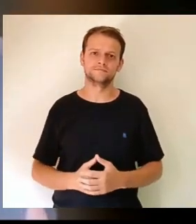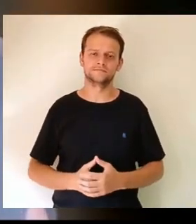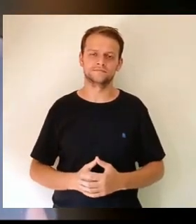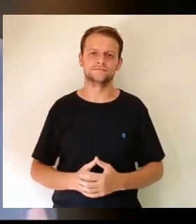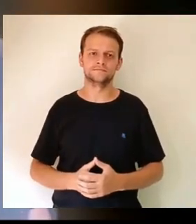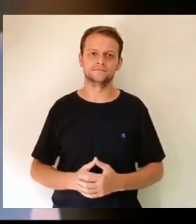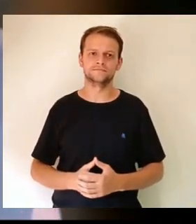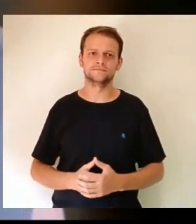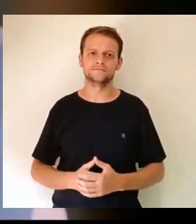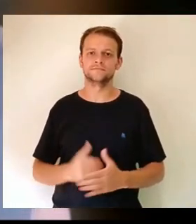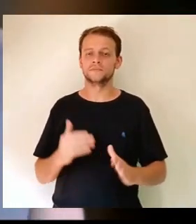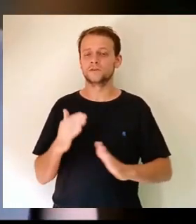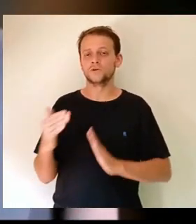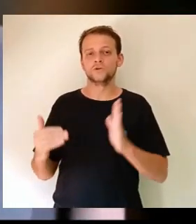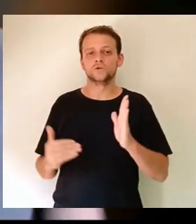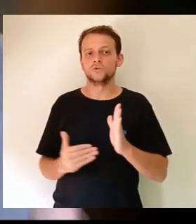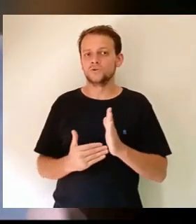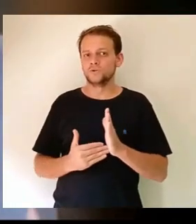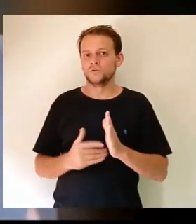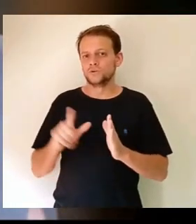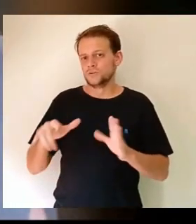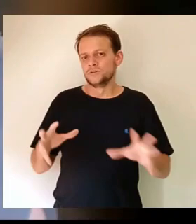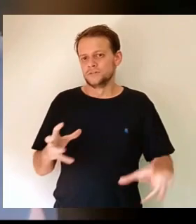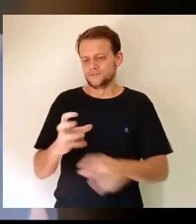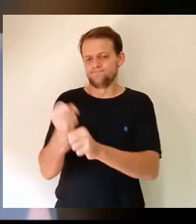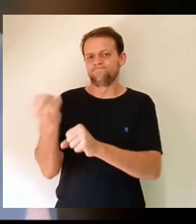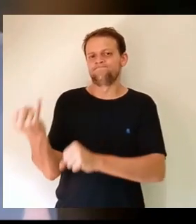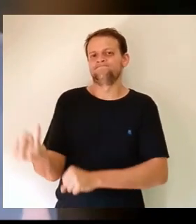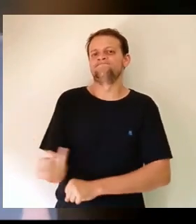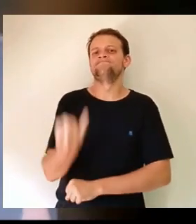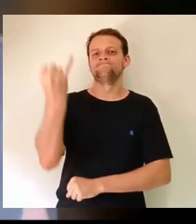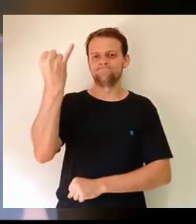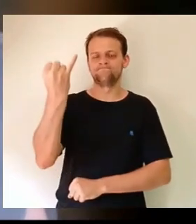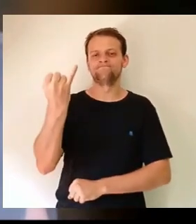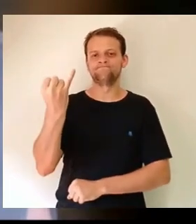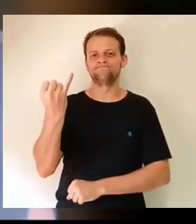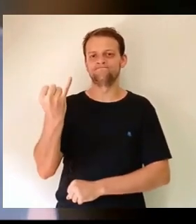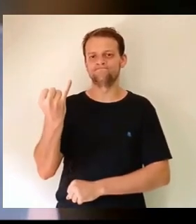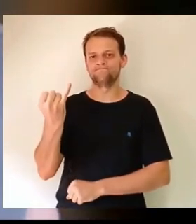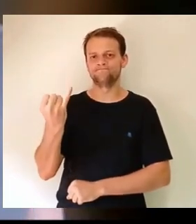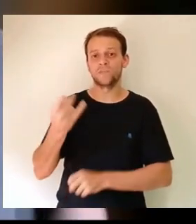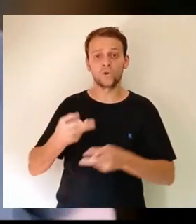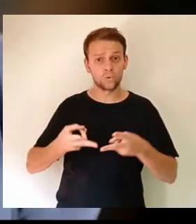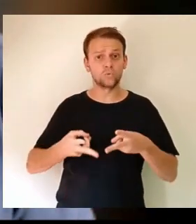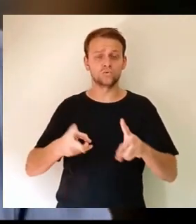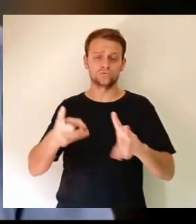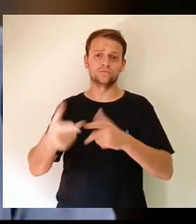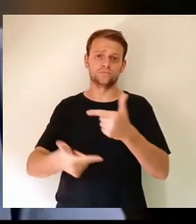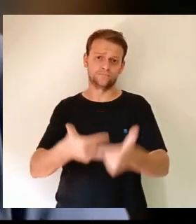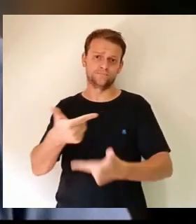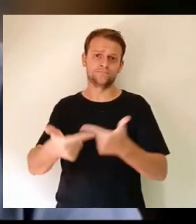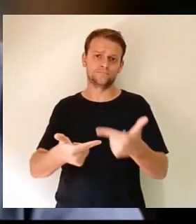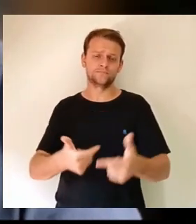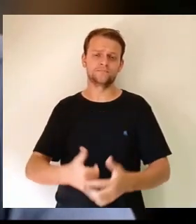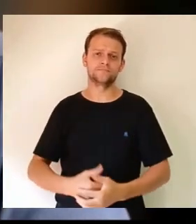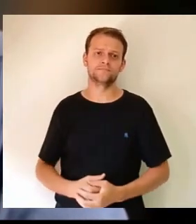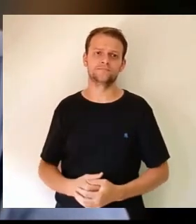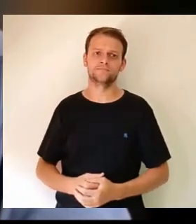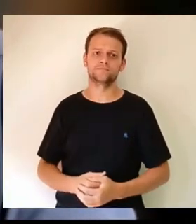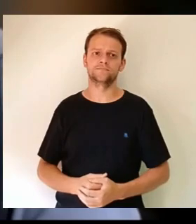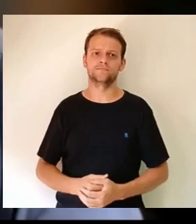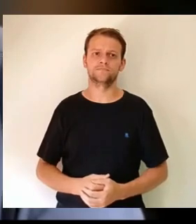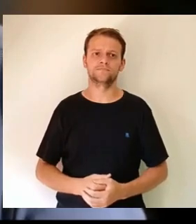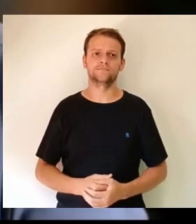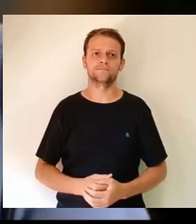ajudado dentro das possibilidades financeiras de cada um, e todas elas, a soma de todas elas é importante para continuar